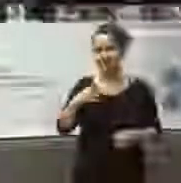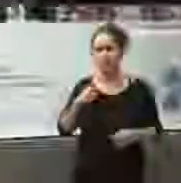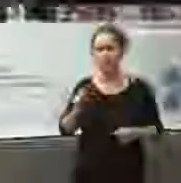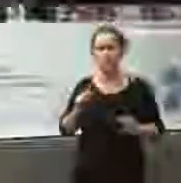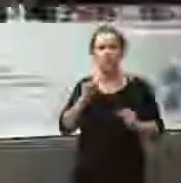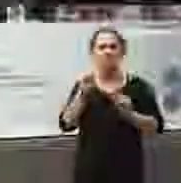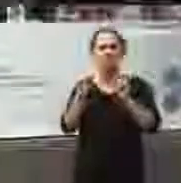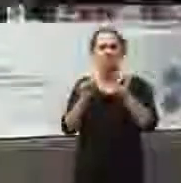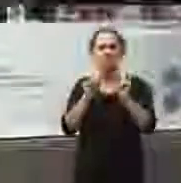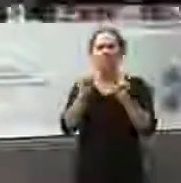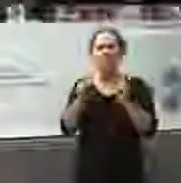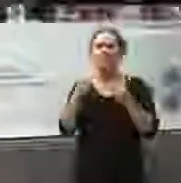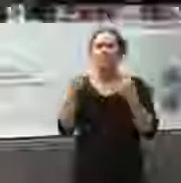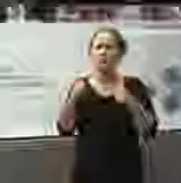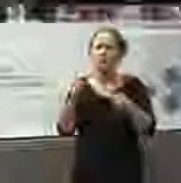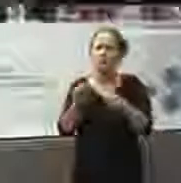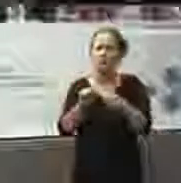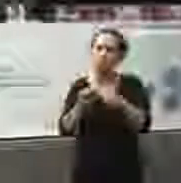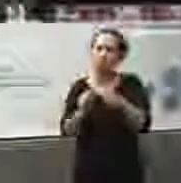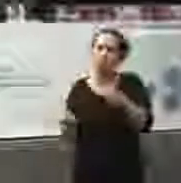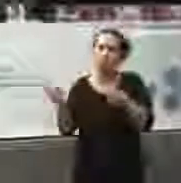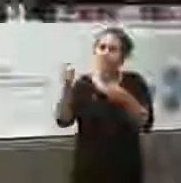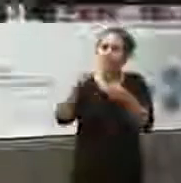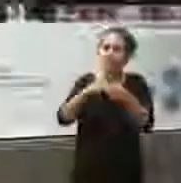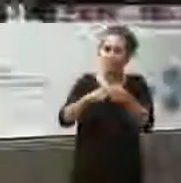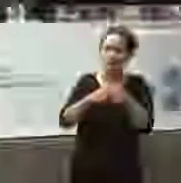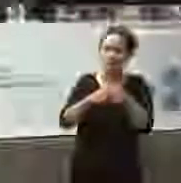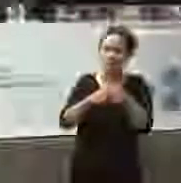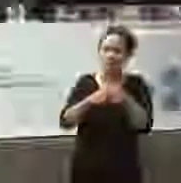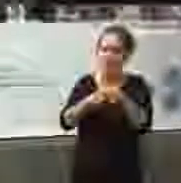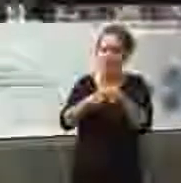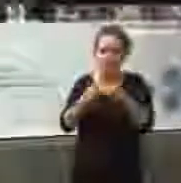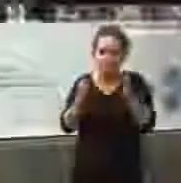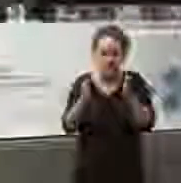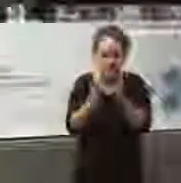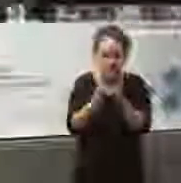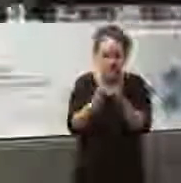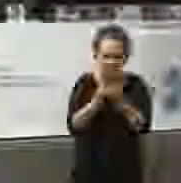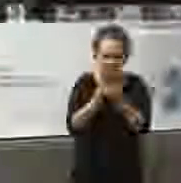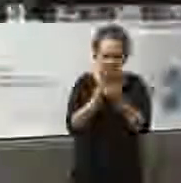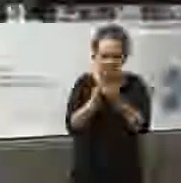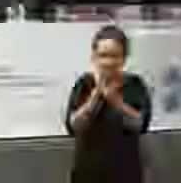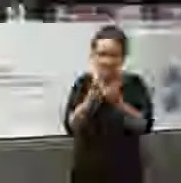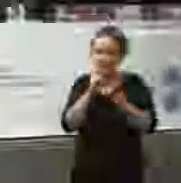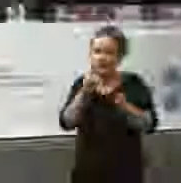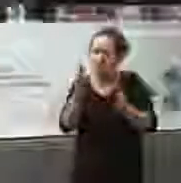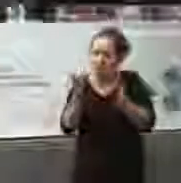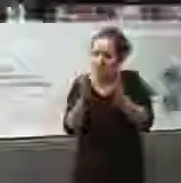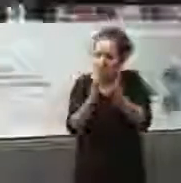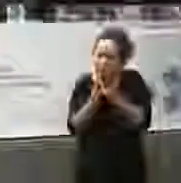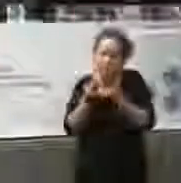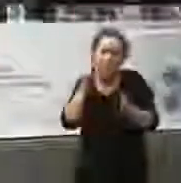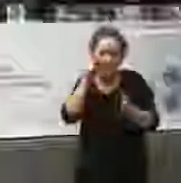preciso fazer e aí voltamos na solução macro da procuradora-geral né